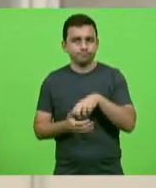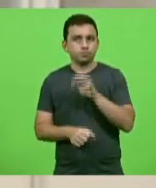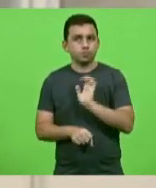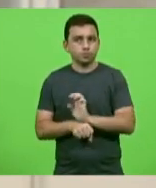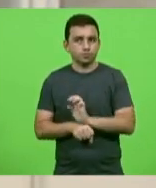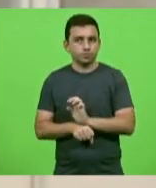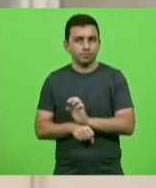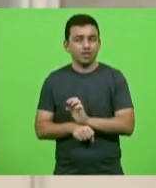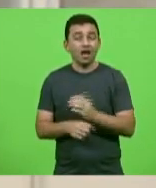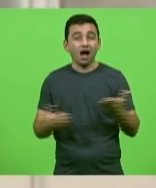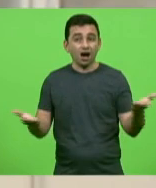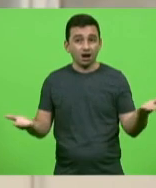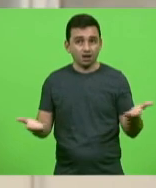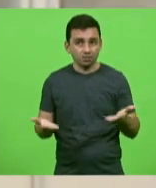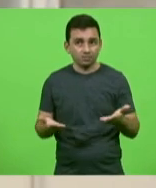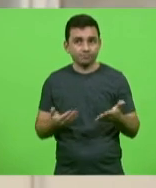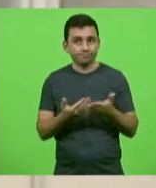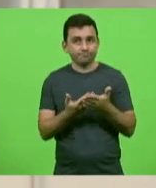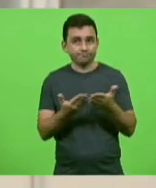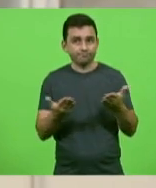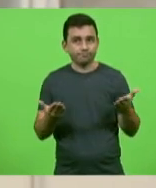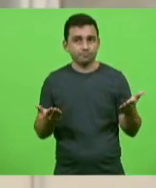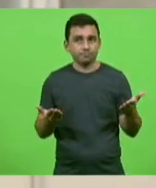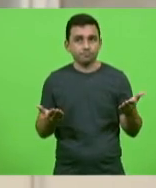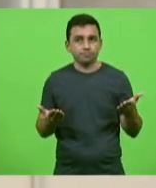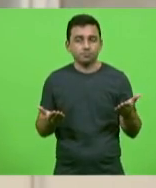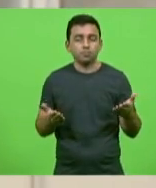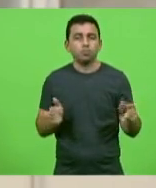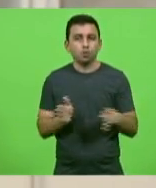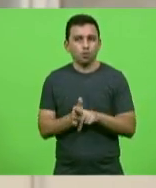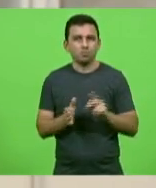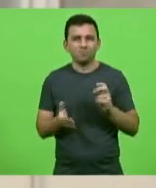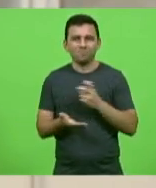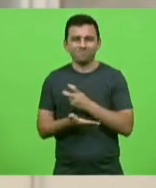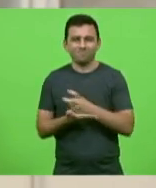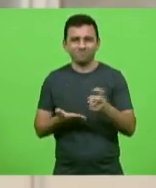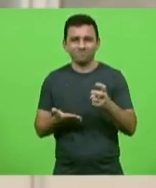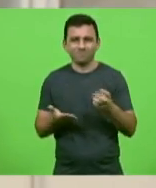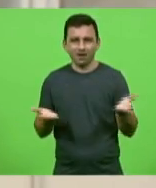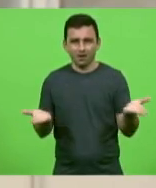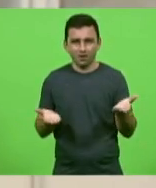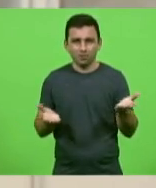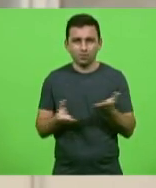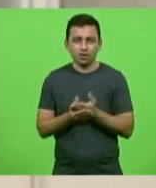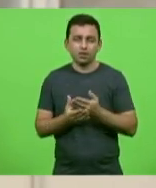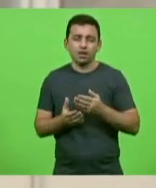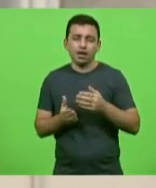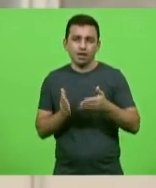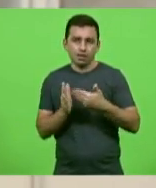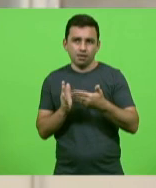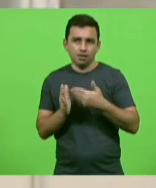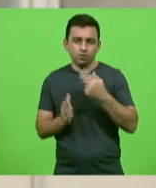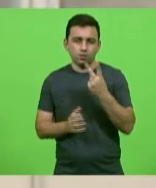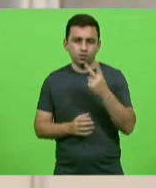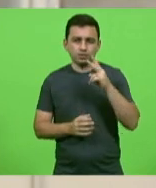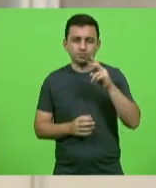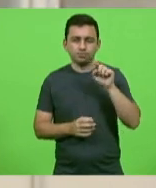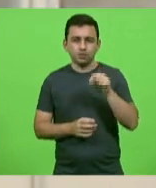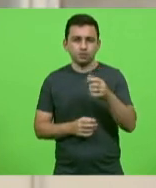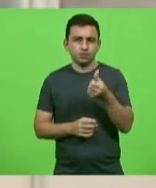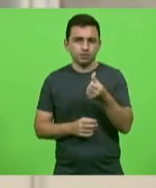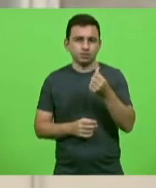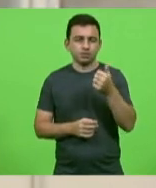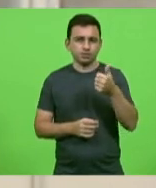e no presente caso Police do processo de impeachment especificamente após 2.613